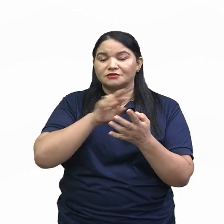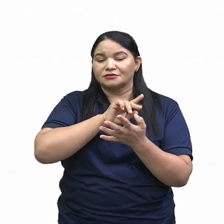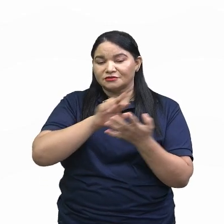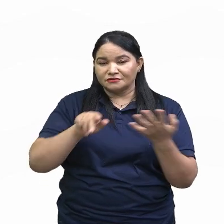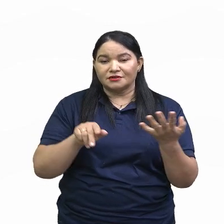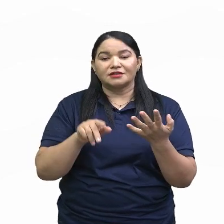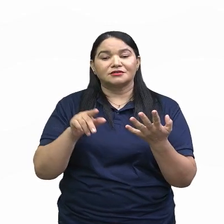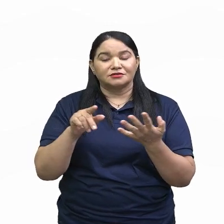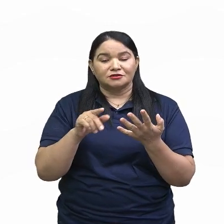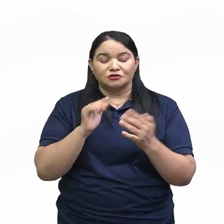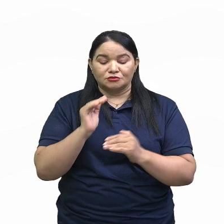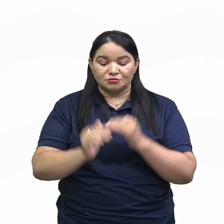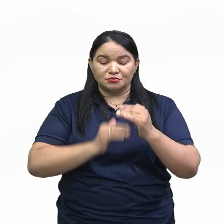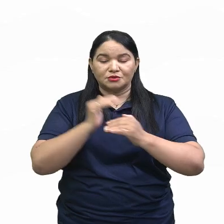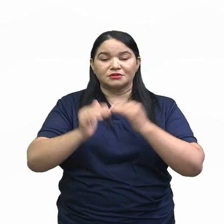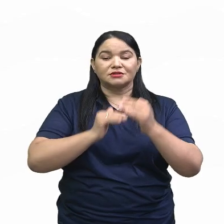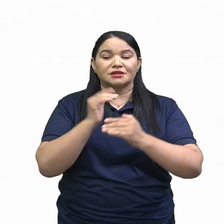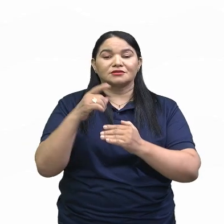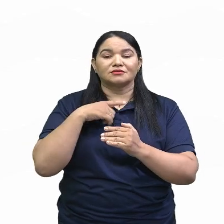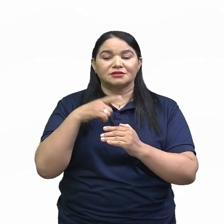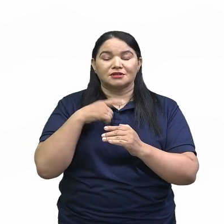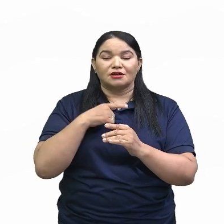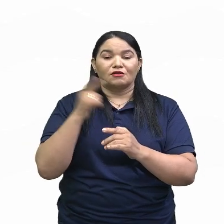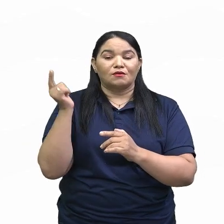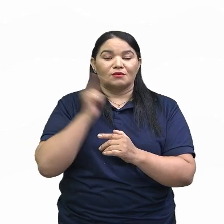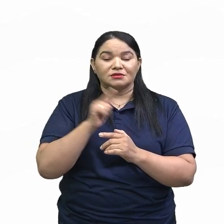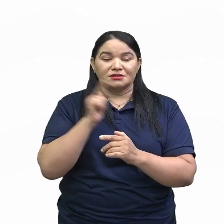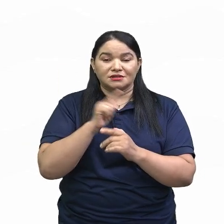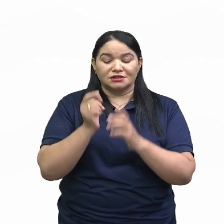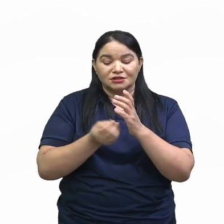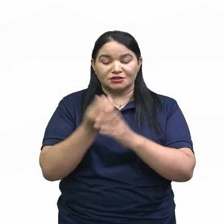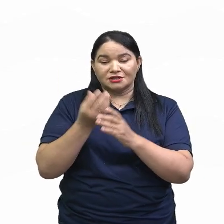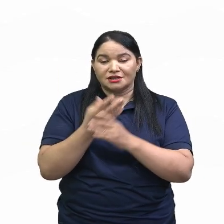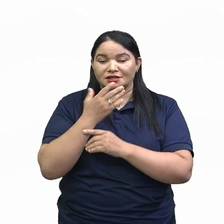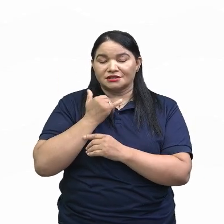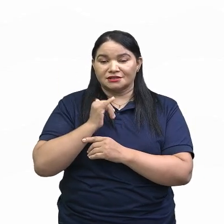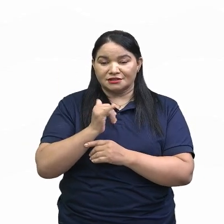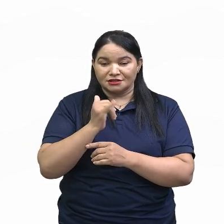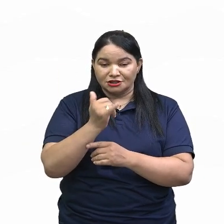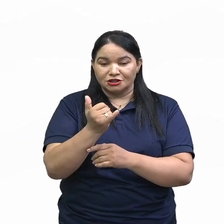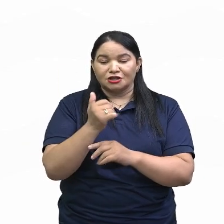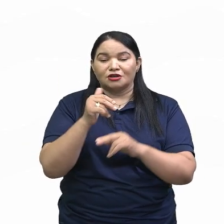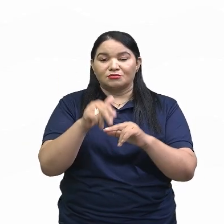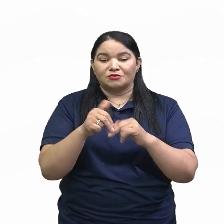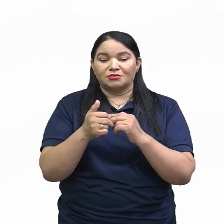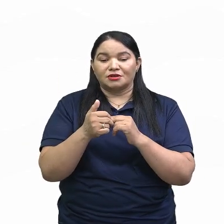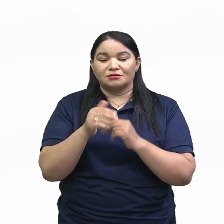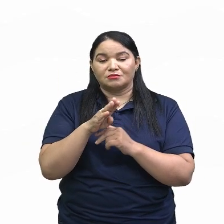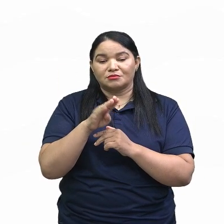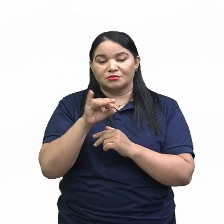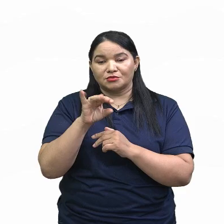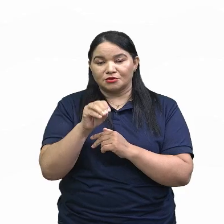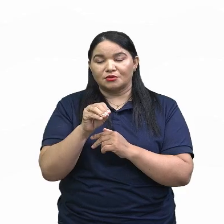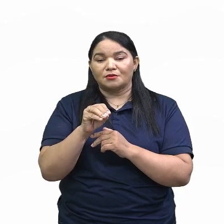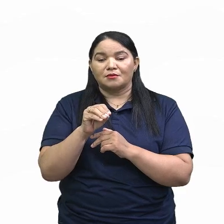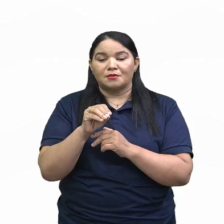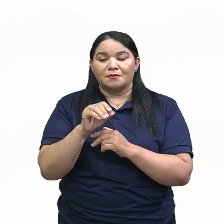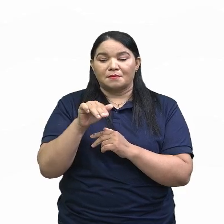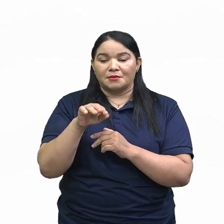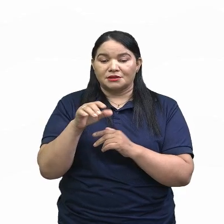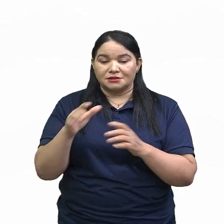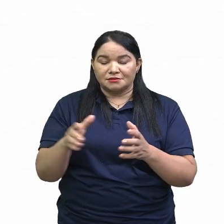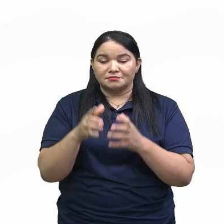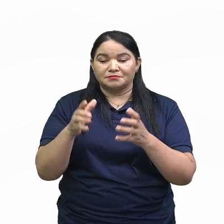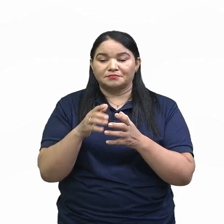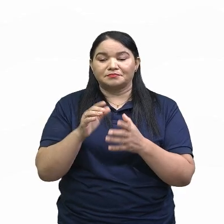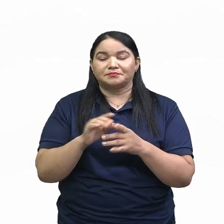existem ali diversos processos para que seja possível gerar energia elétrica por meio da biomassa. A gente viu também que